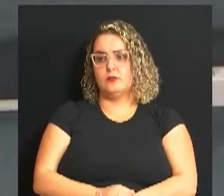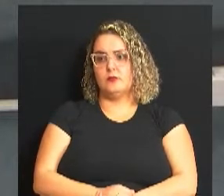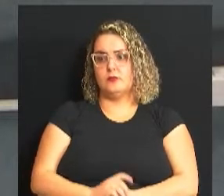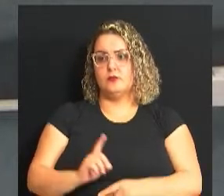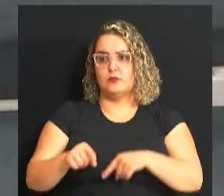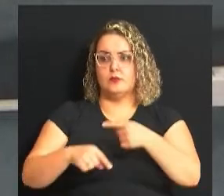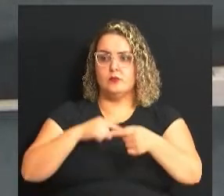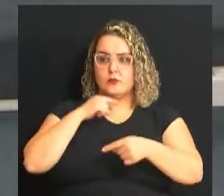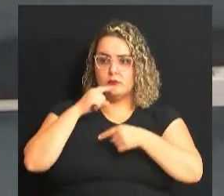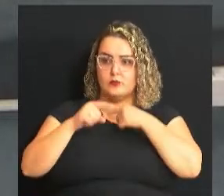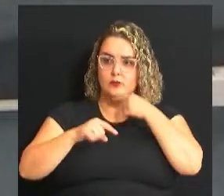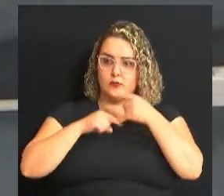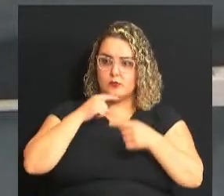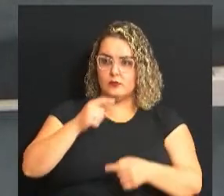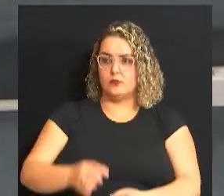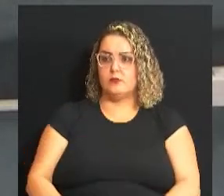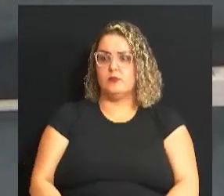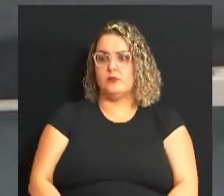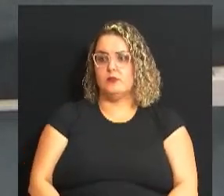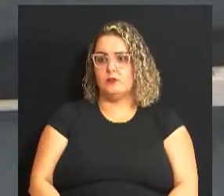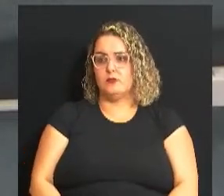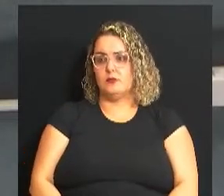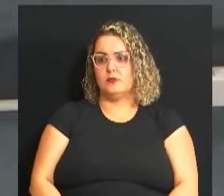dúvidas. Espera aí.